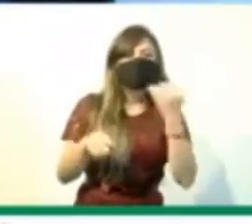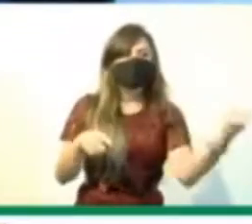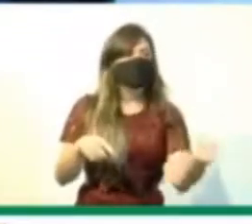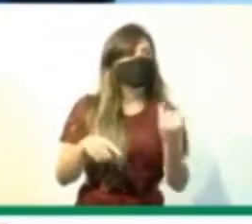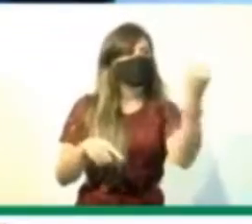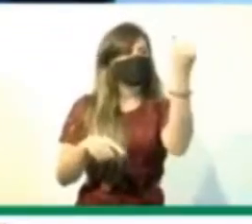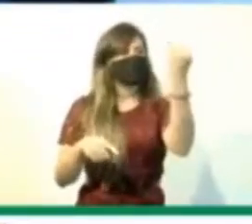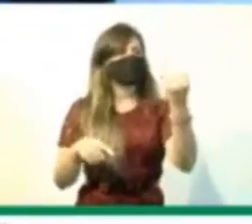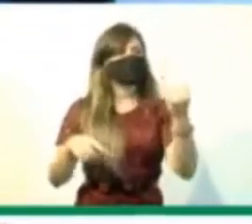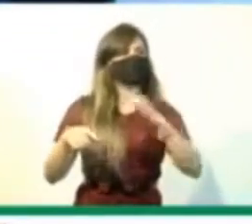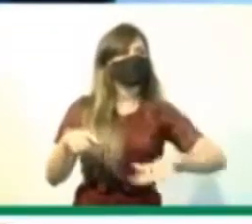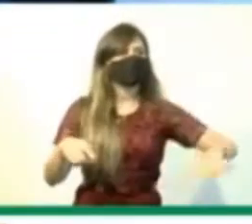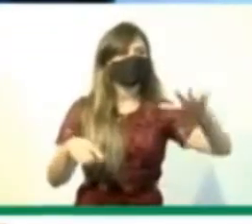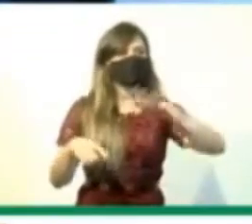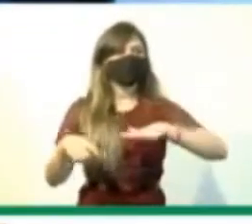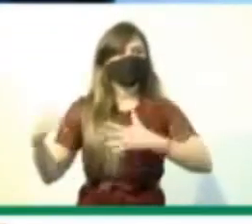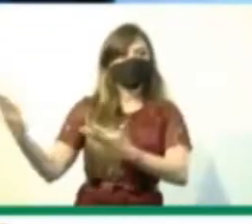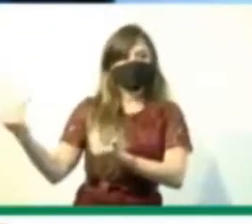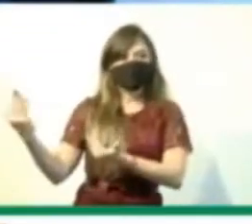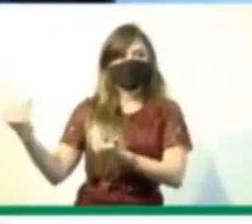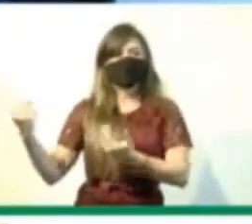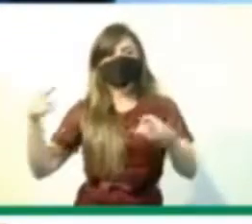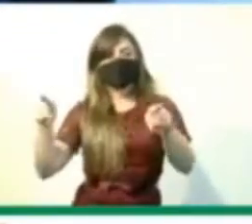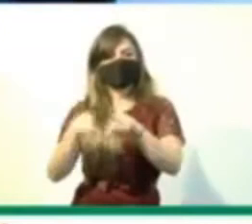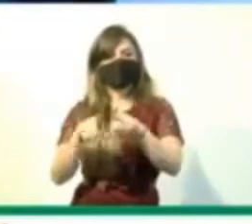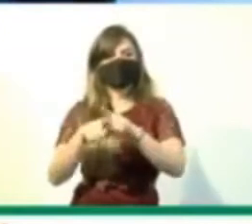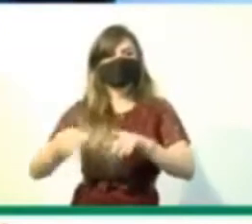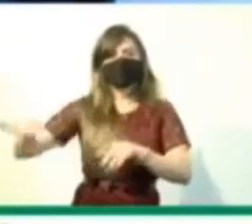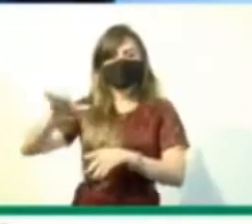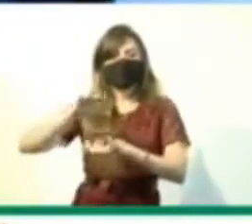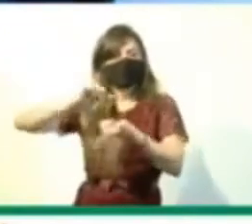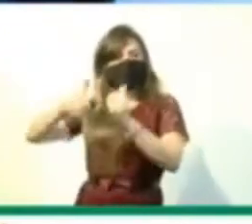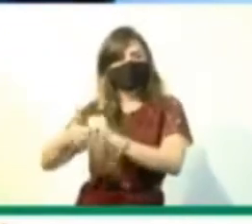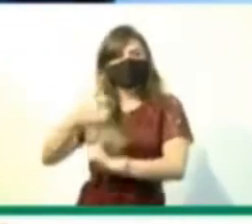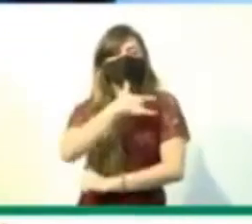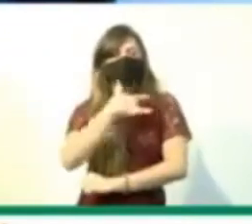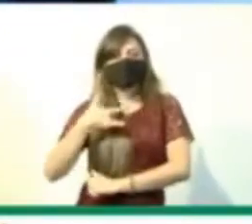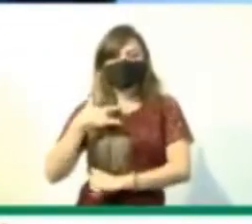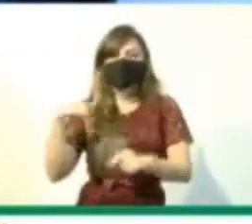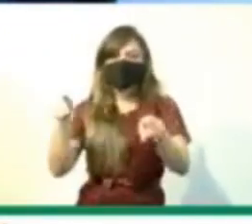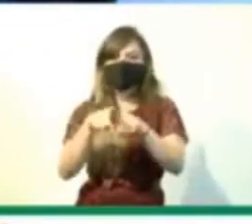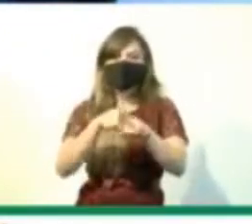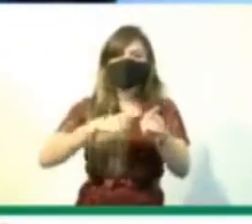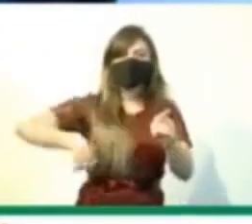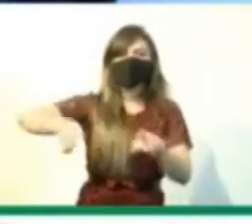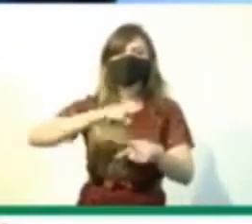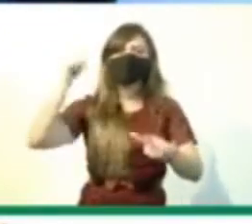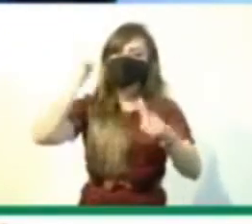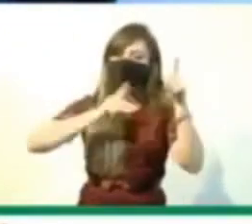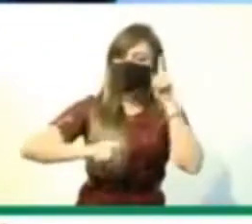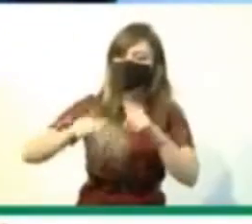a juventude, tanto na questão do esporte, de saúde também, de resgatar a